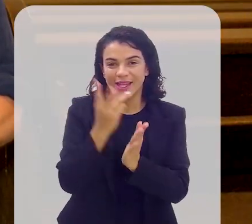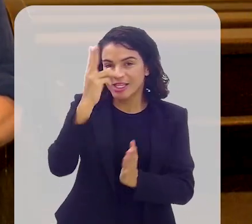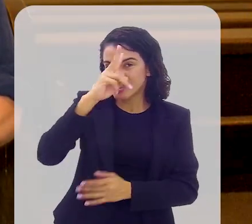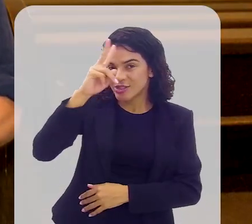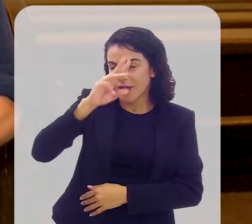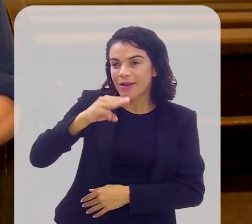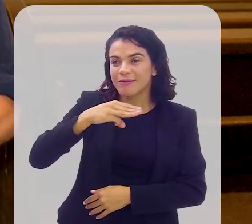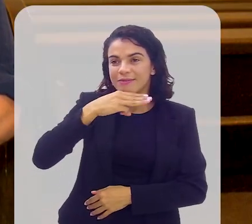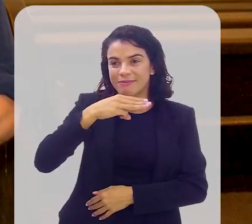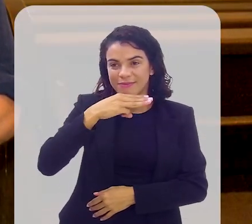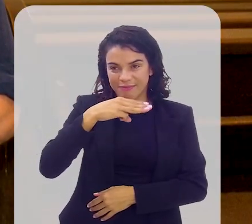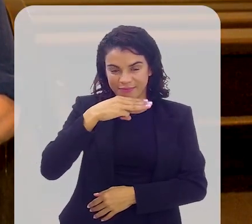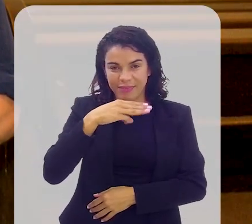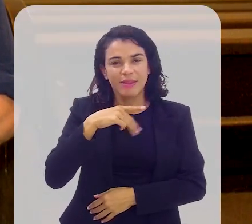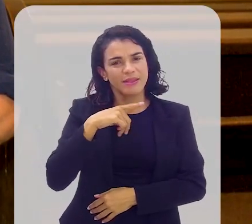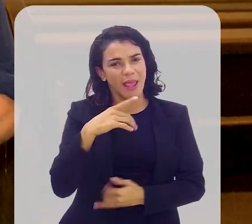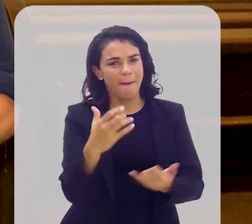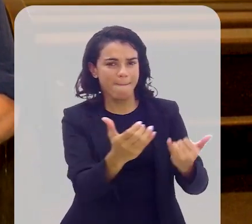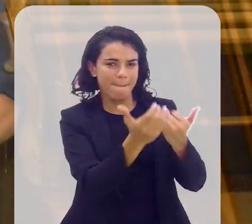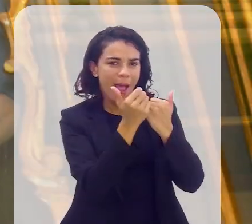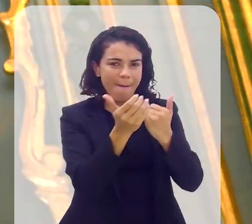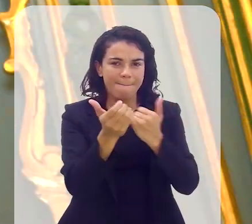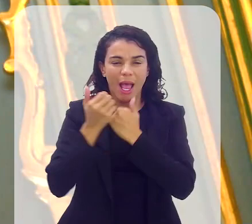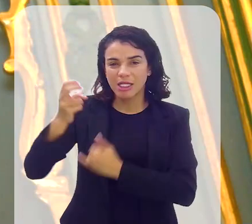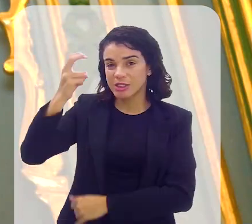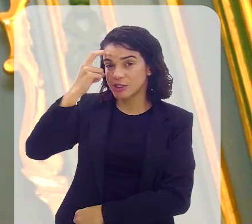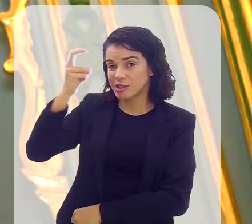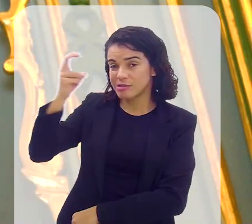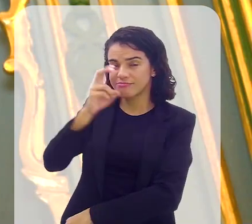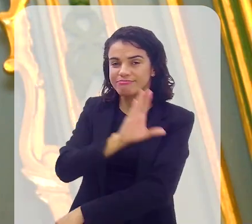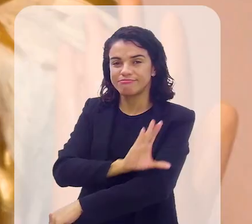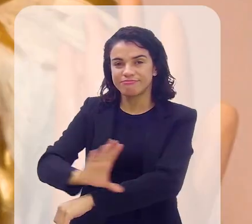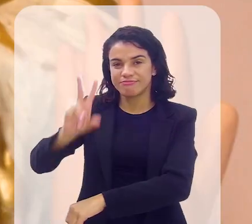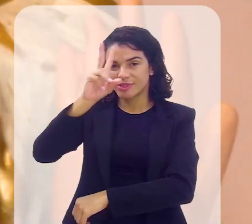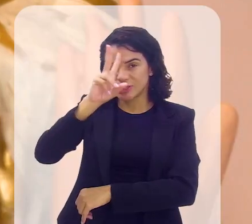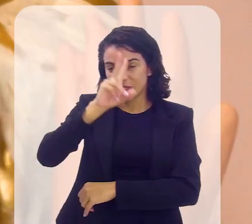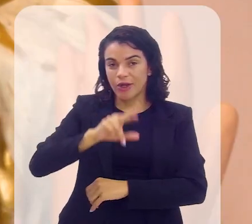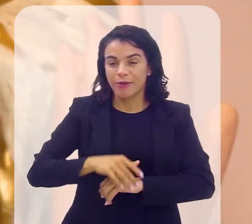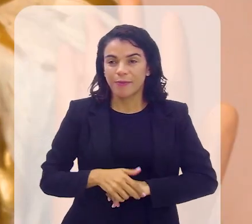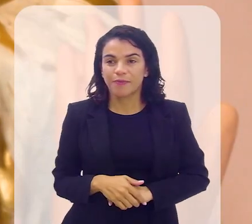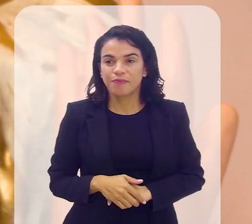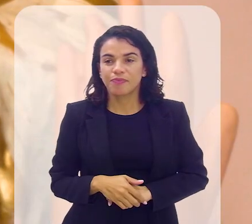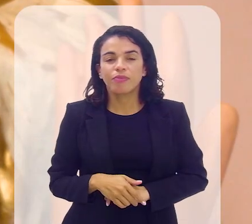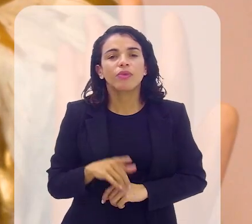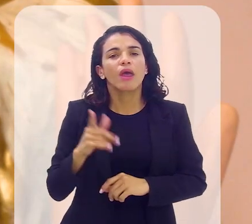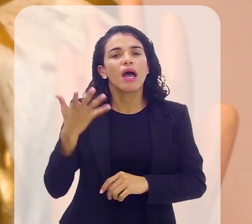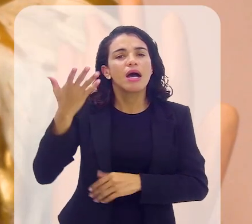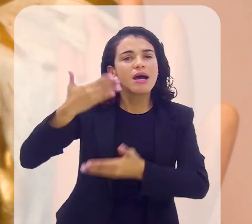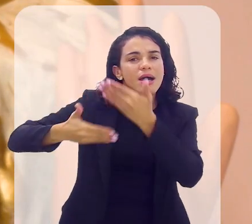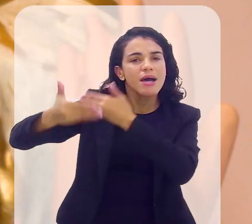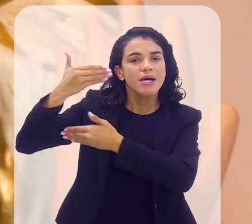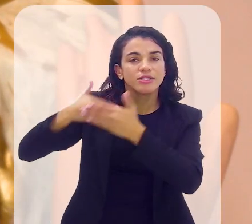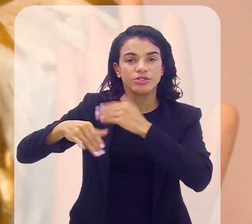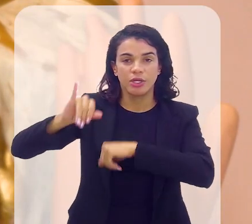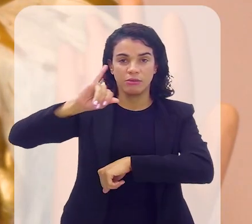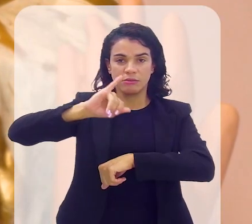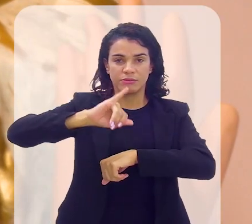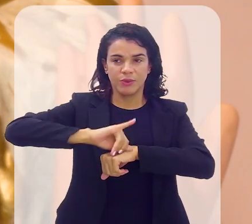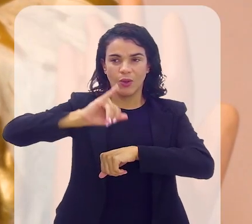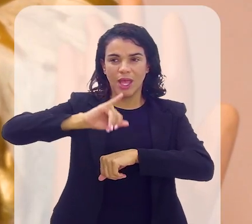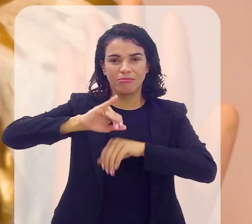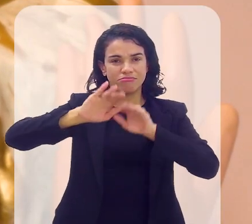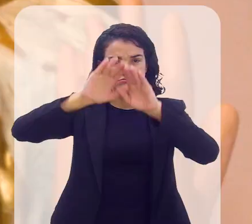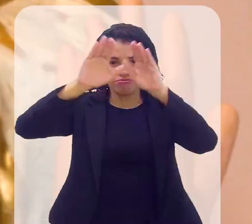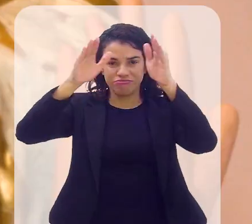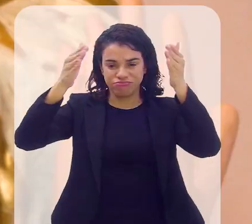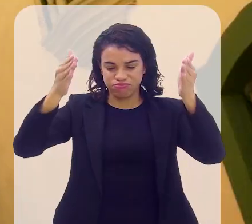livro Histórias de Mangaratiba, por seus patrimônios históricos e culturais. A capela funcionava tipo ali o